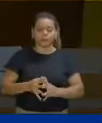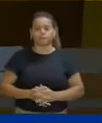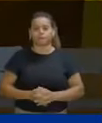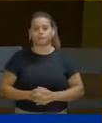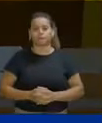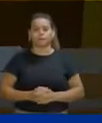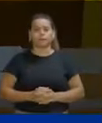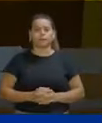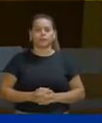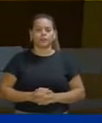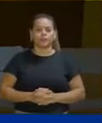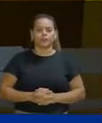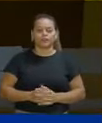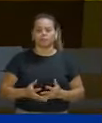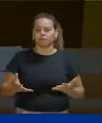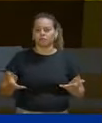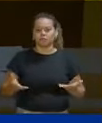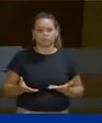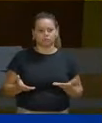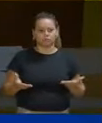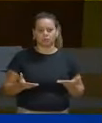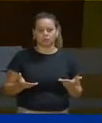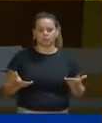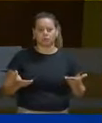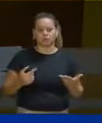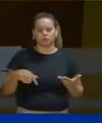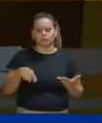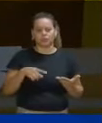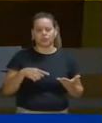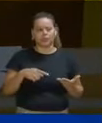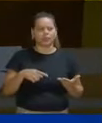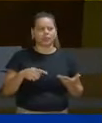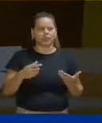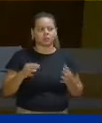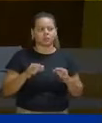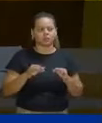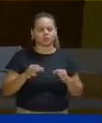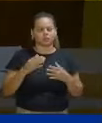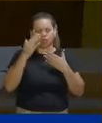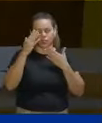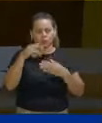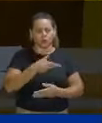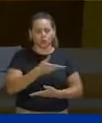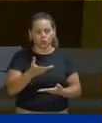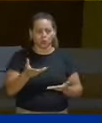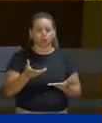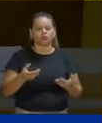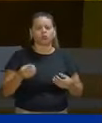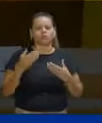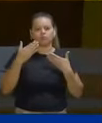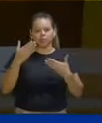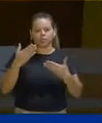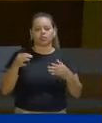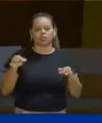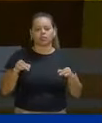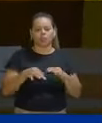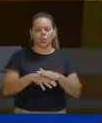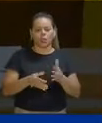Então, nada mais havendo, eu agradeço a presença de todos e de todas E declaro encerrada essa